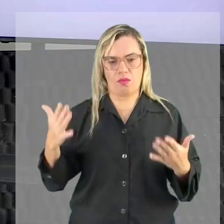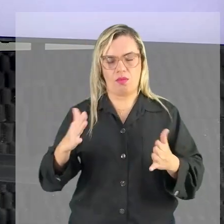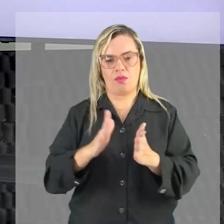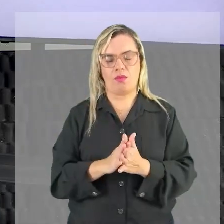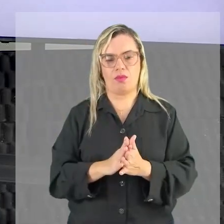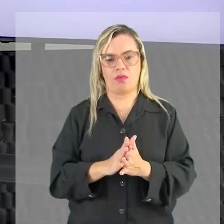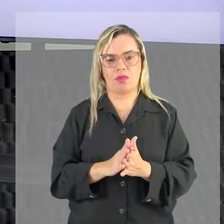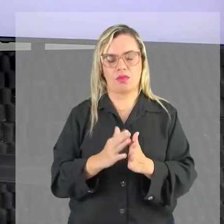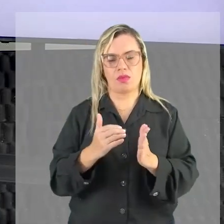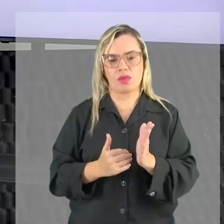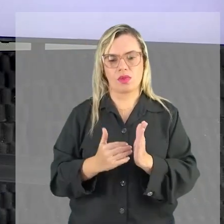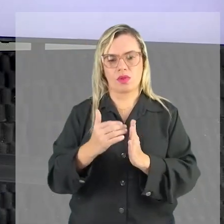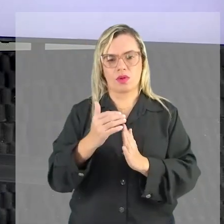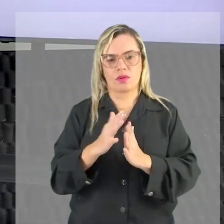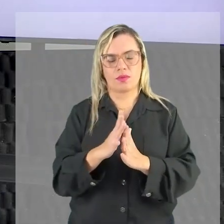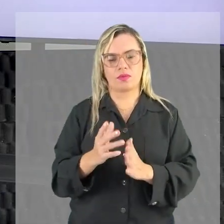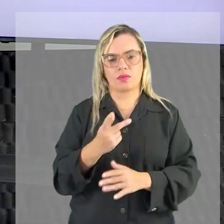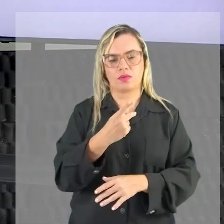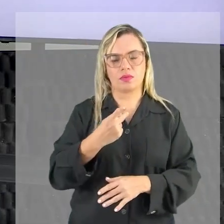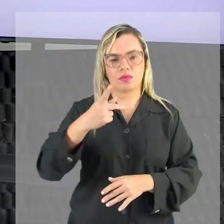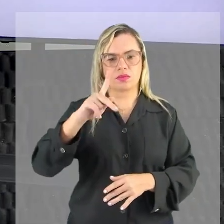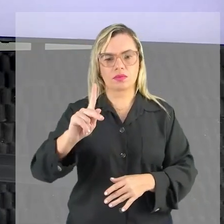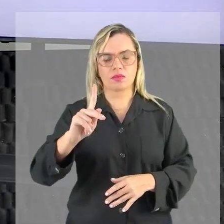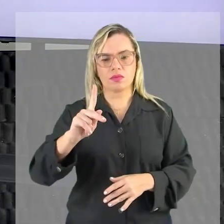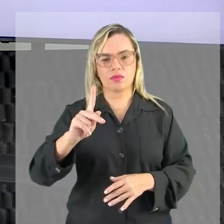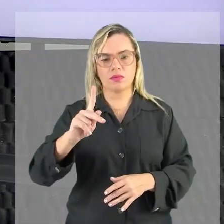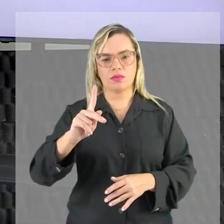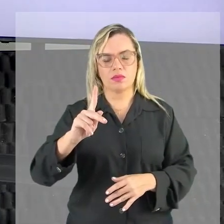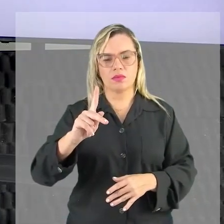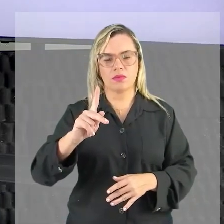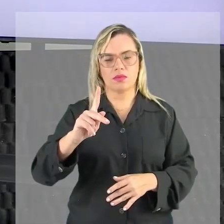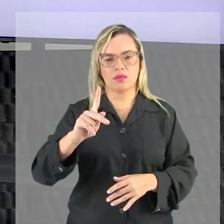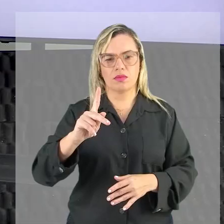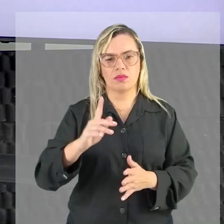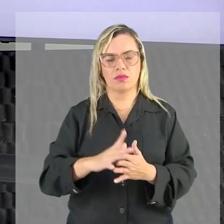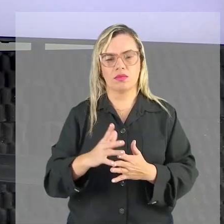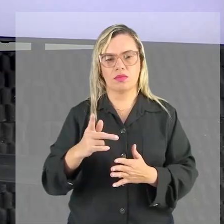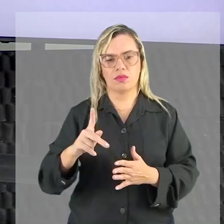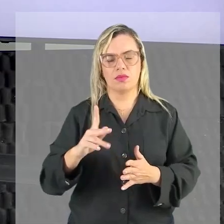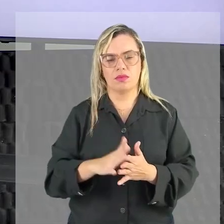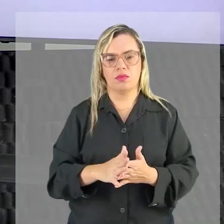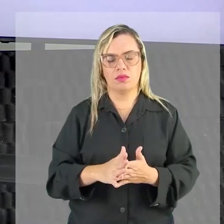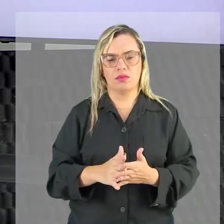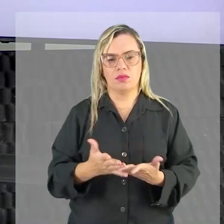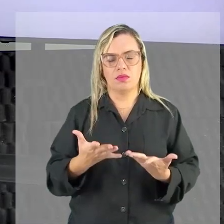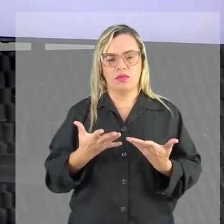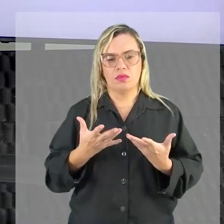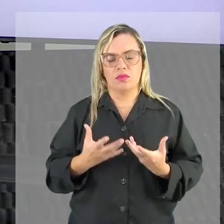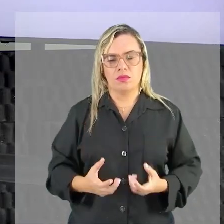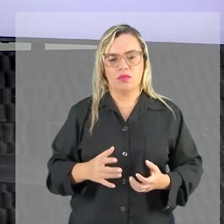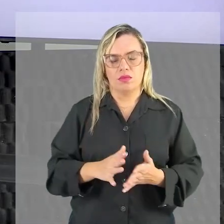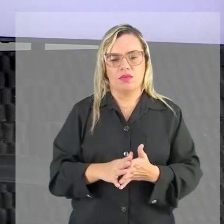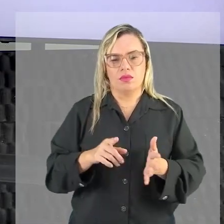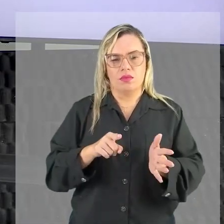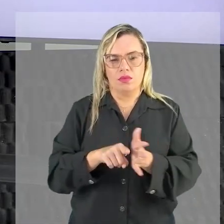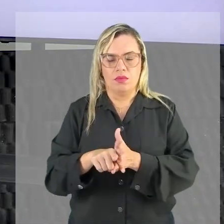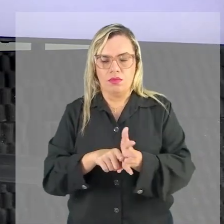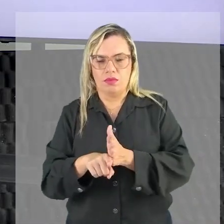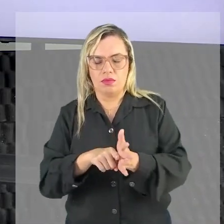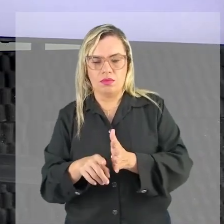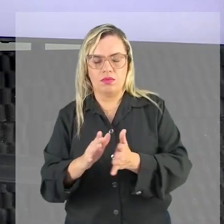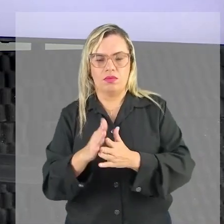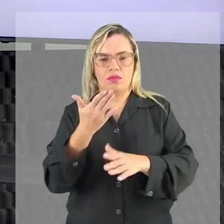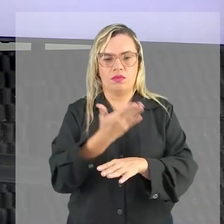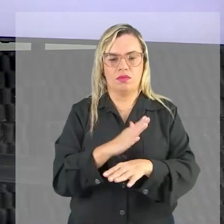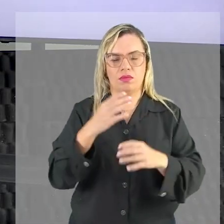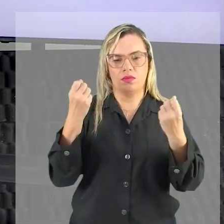maior é a sua, como é que se fala, o seu relaxamento em relação à busca por uma atividade física.